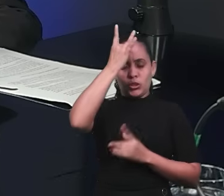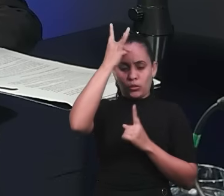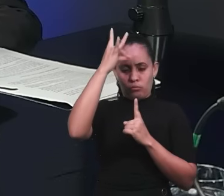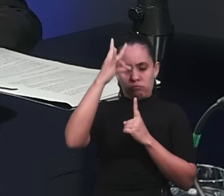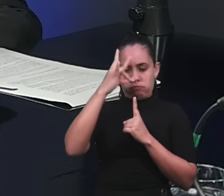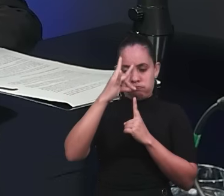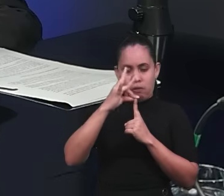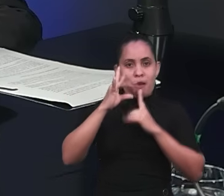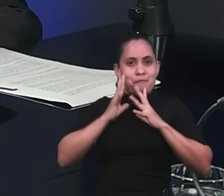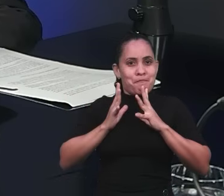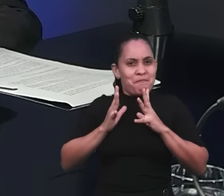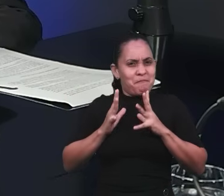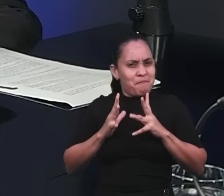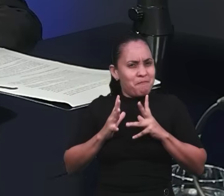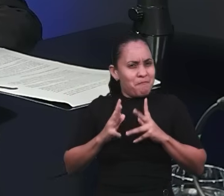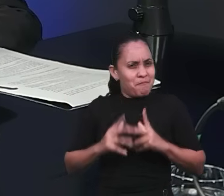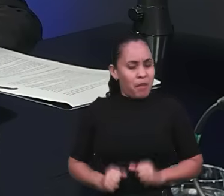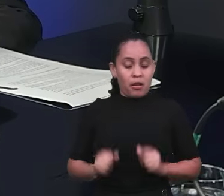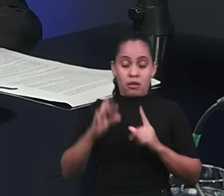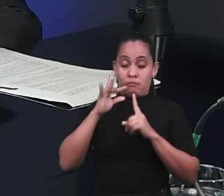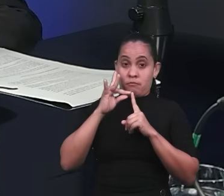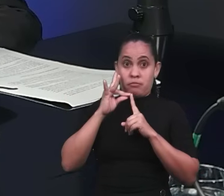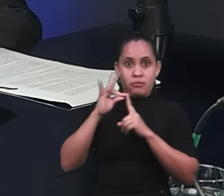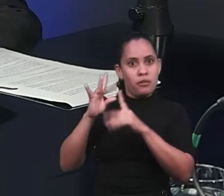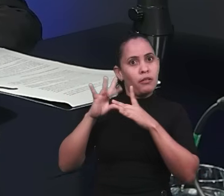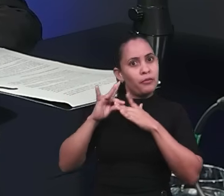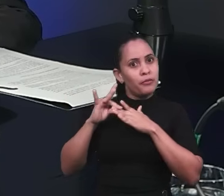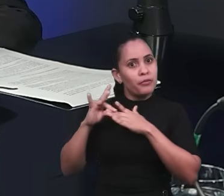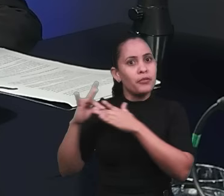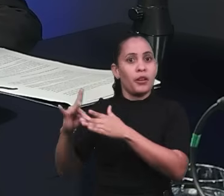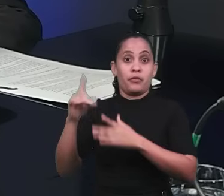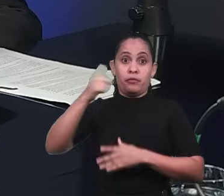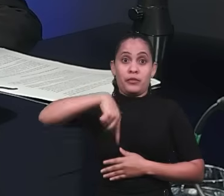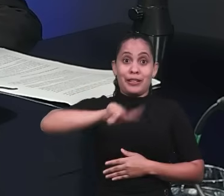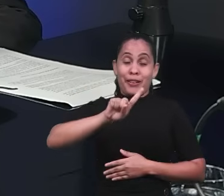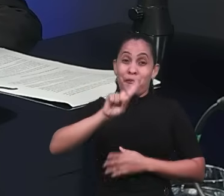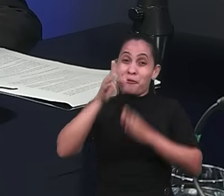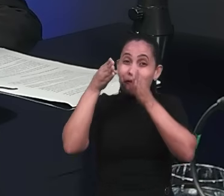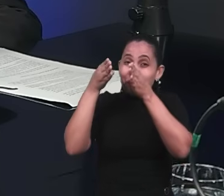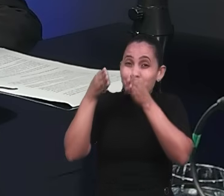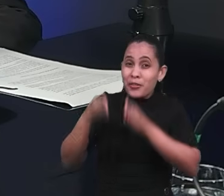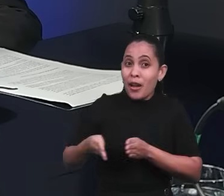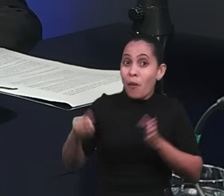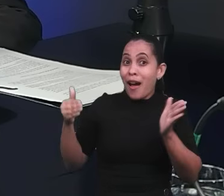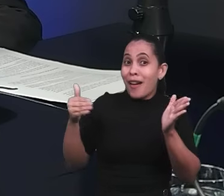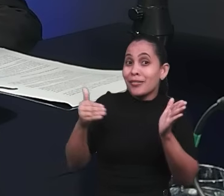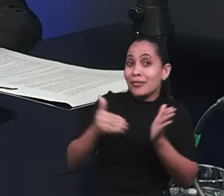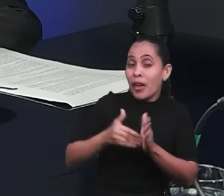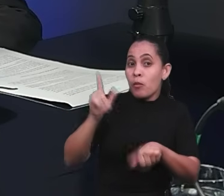santifica. Então, a palavra fala, ser fiel até a morte e dar-te-ei a coroa da vida. Então,